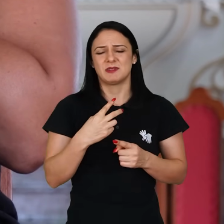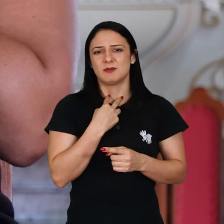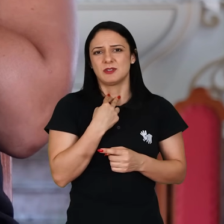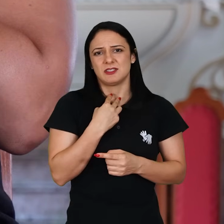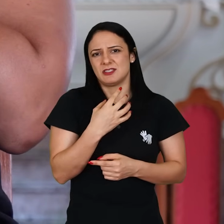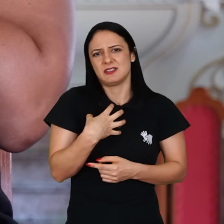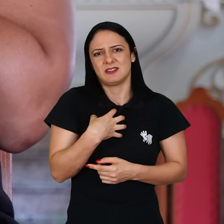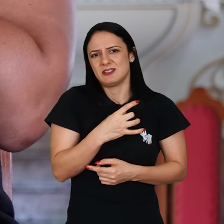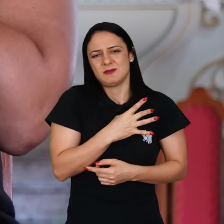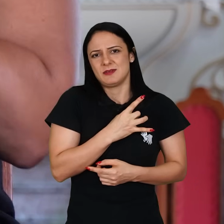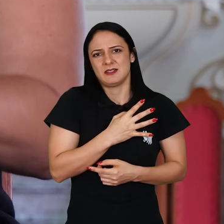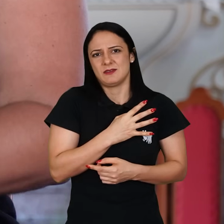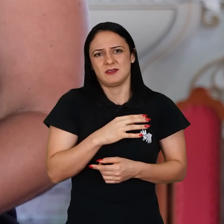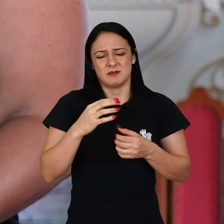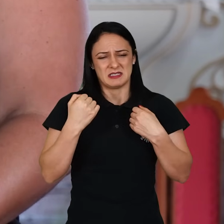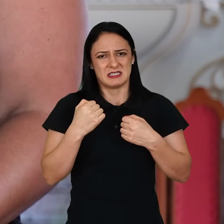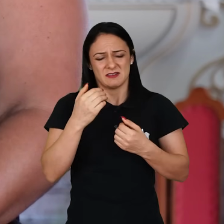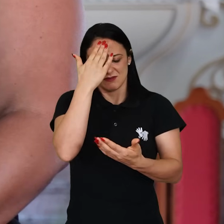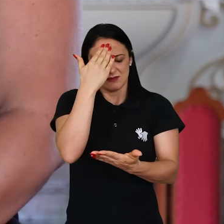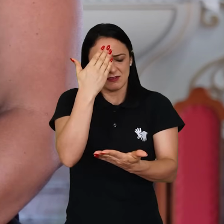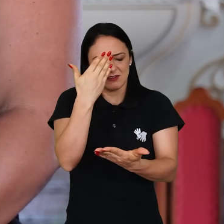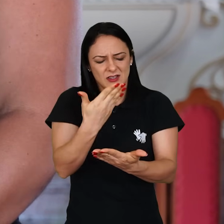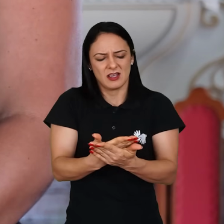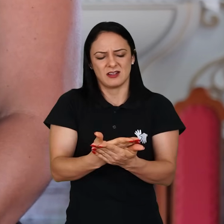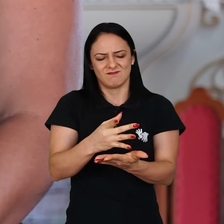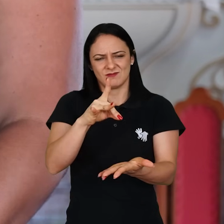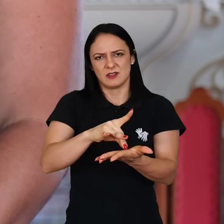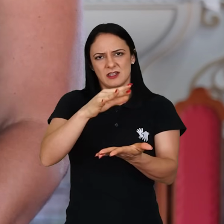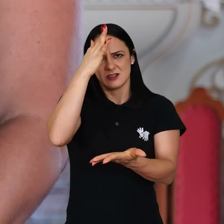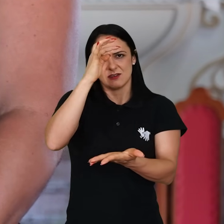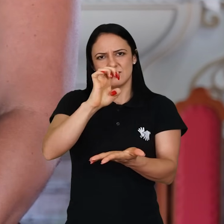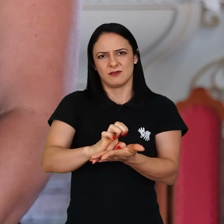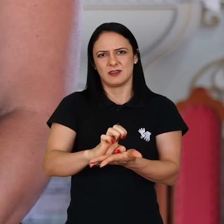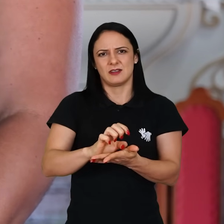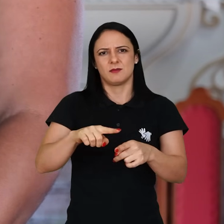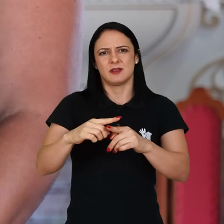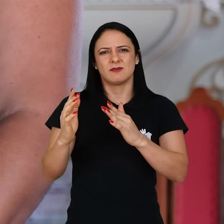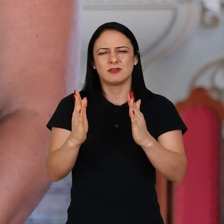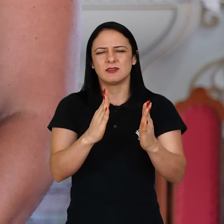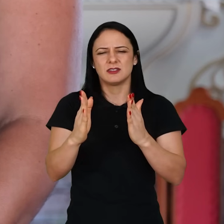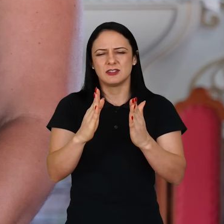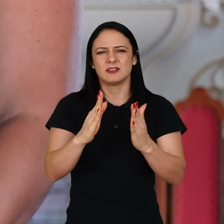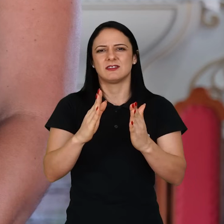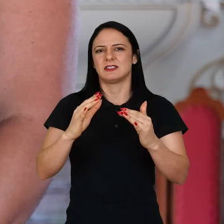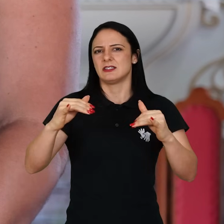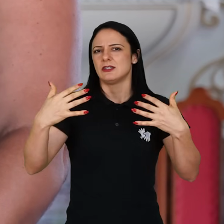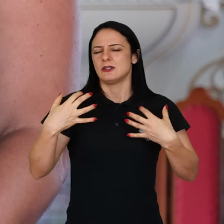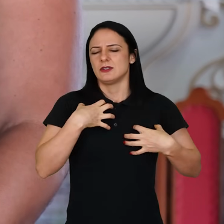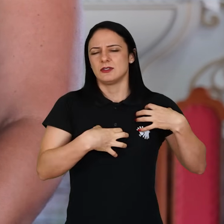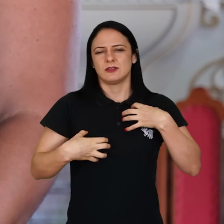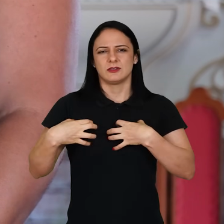medo. Não podia. Eu só tinha que confiar, ter fé. Foram dias angustiantes,